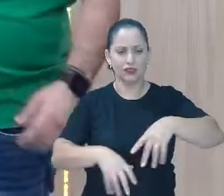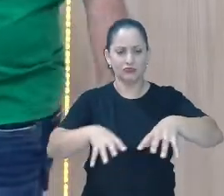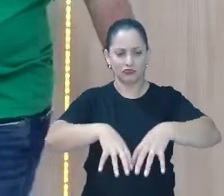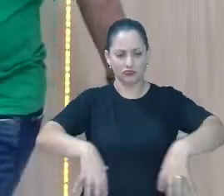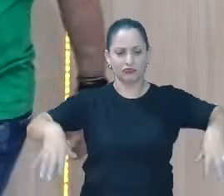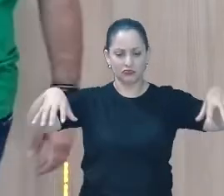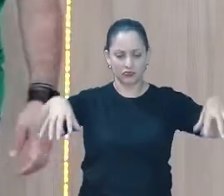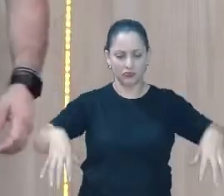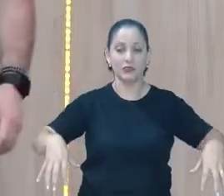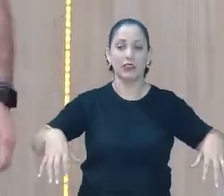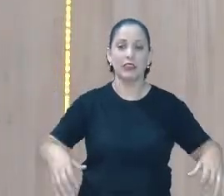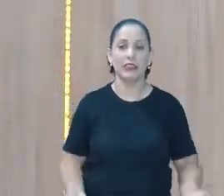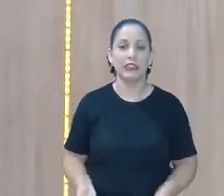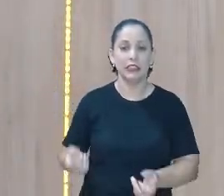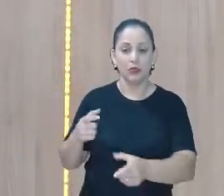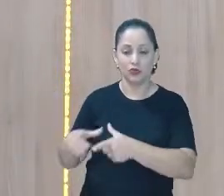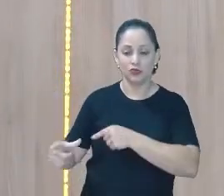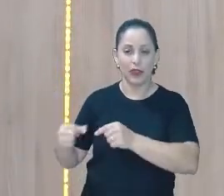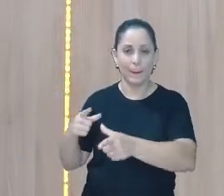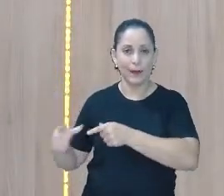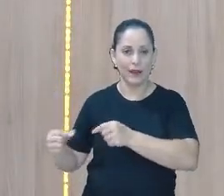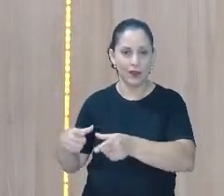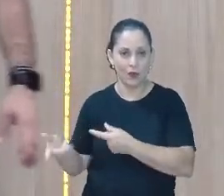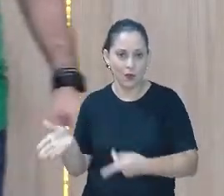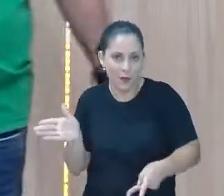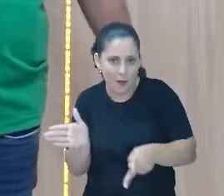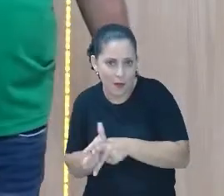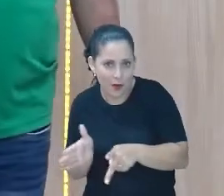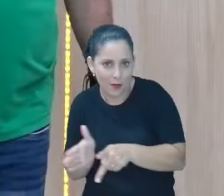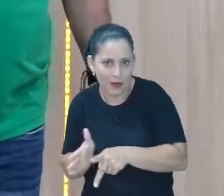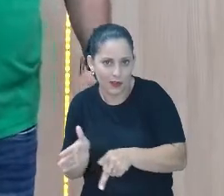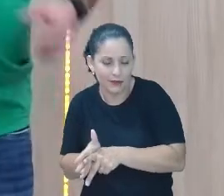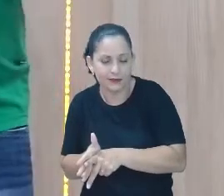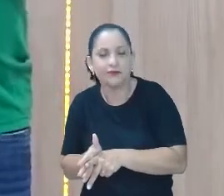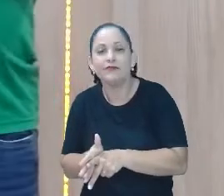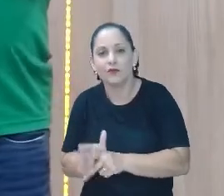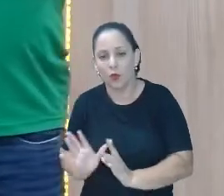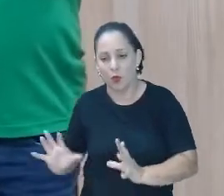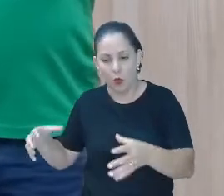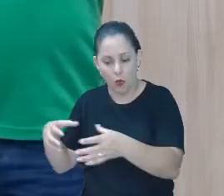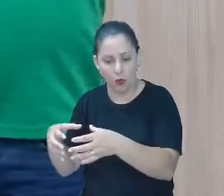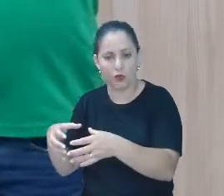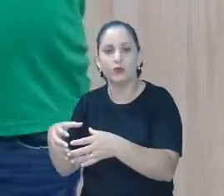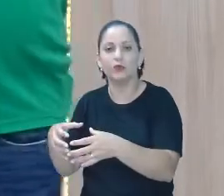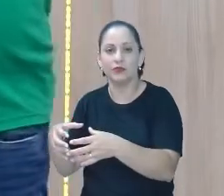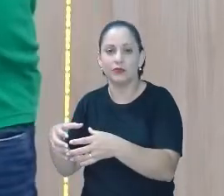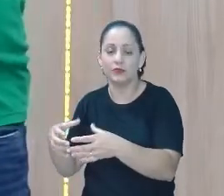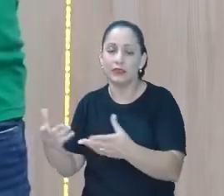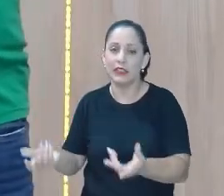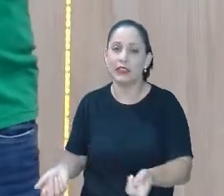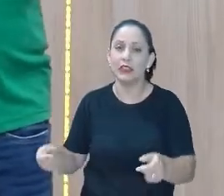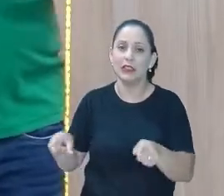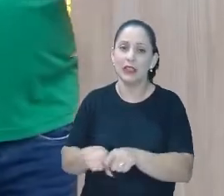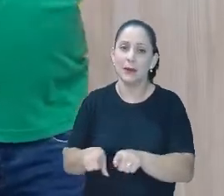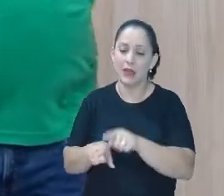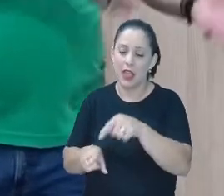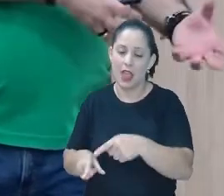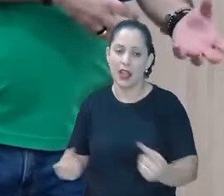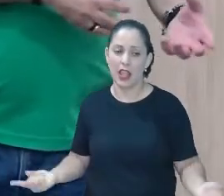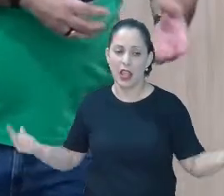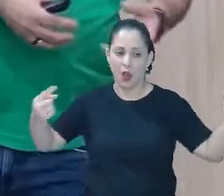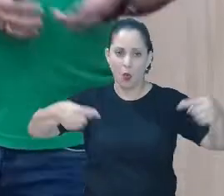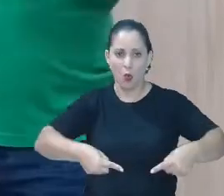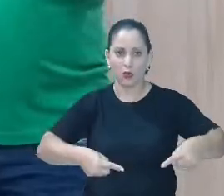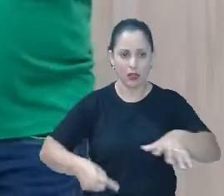nesse sentido, os japoneses faziam parte, né, das nações do eixo, e as nações do eixo vão combater contra